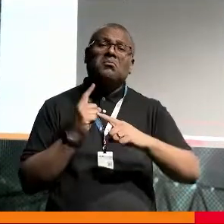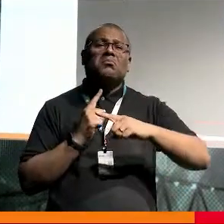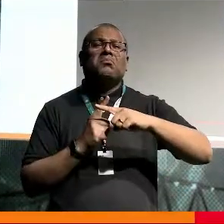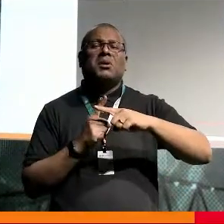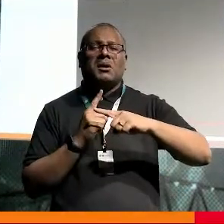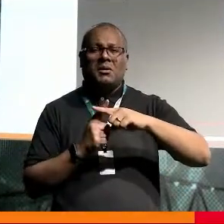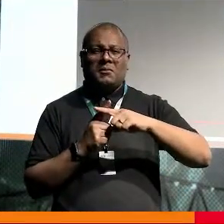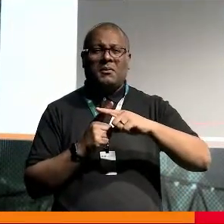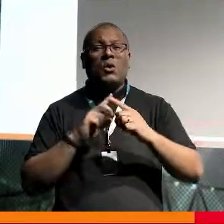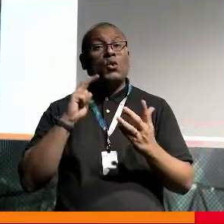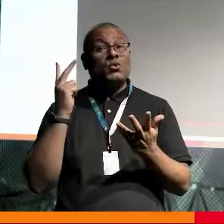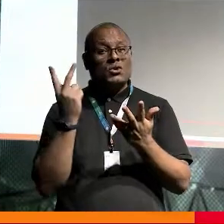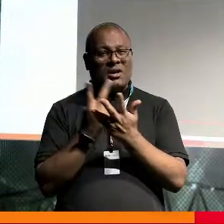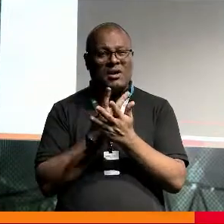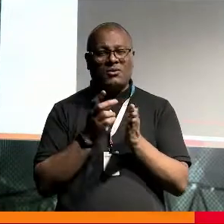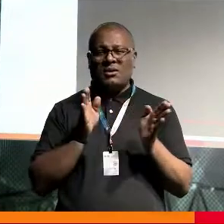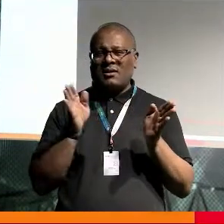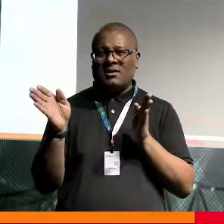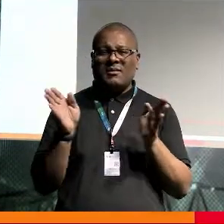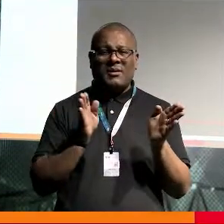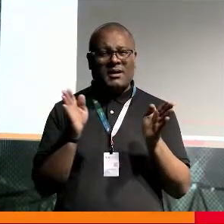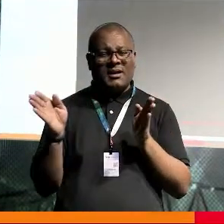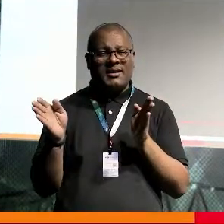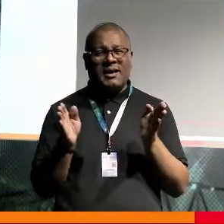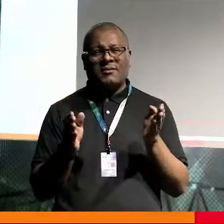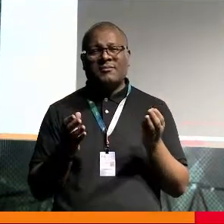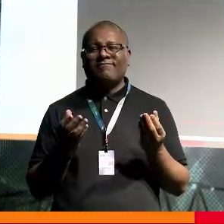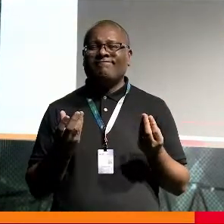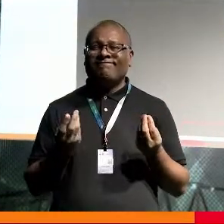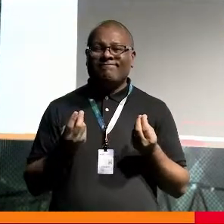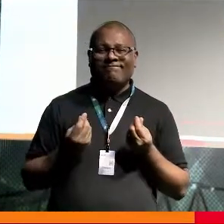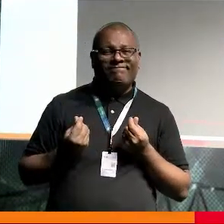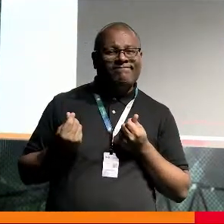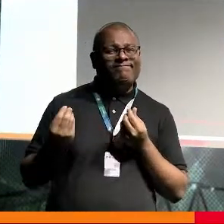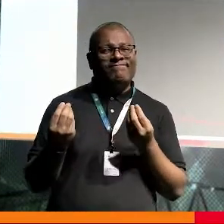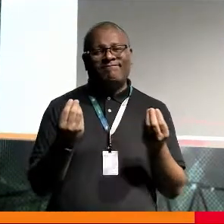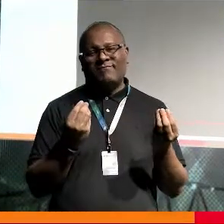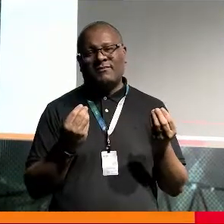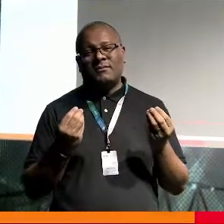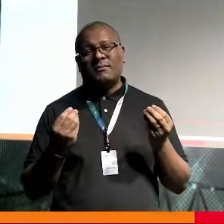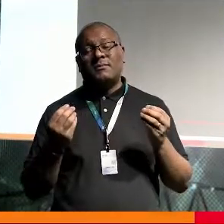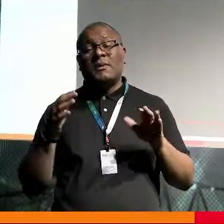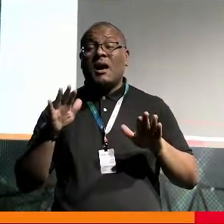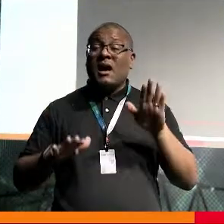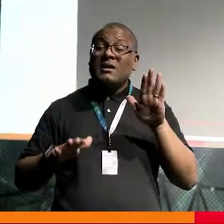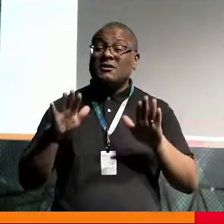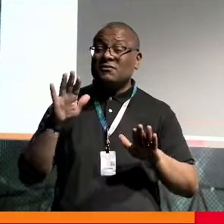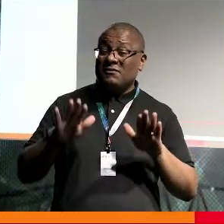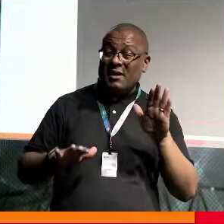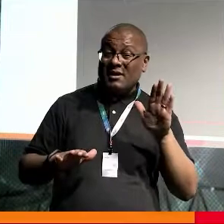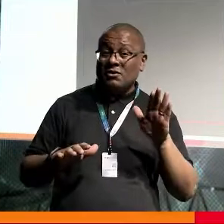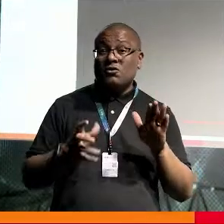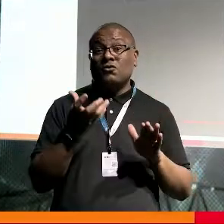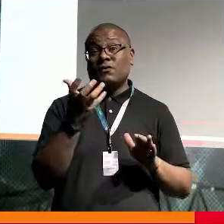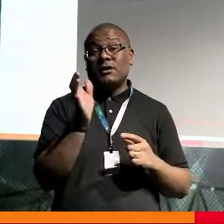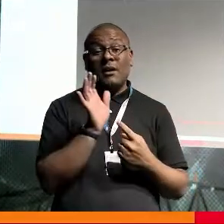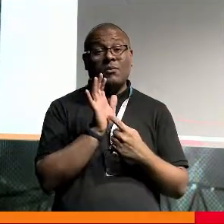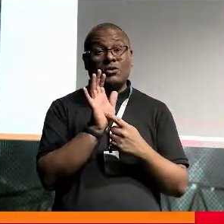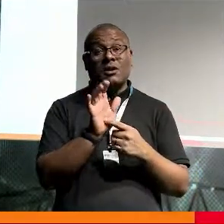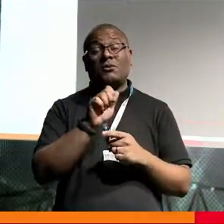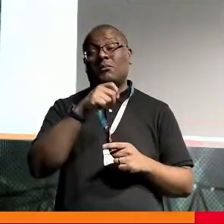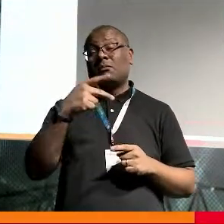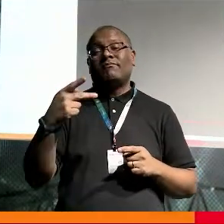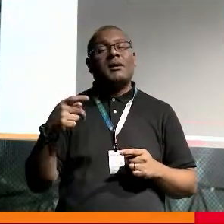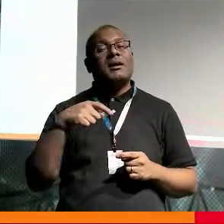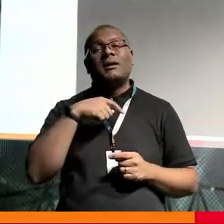Os bugs de acessibilidade, gente, eles são muito, vamos dizer assim, delicados. Às vezes, dependendo do que você quer mostrar no seu aplicativo,